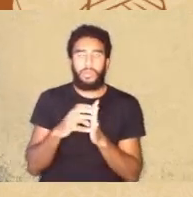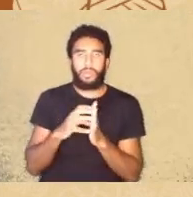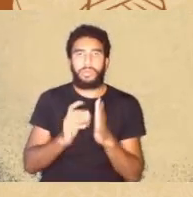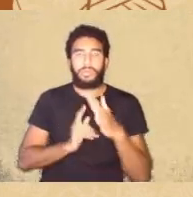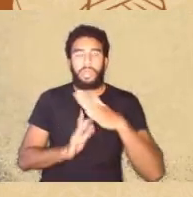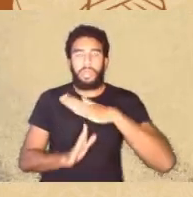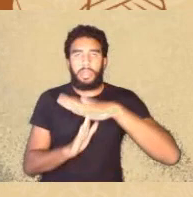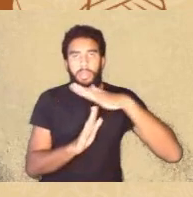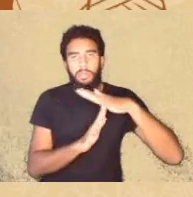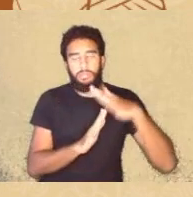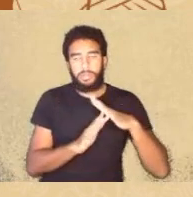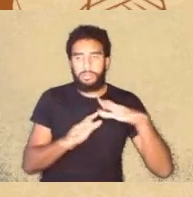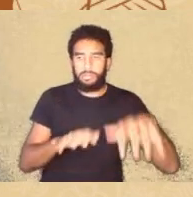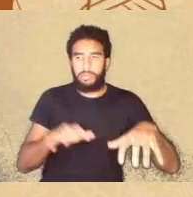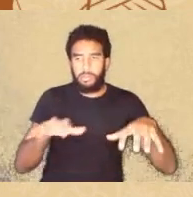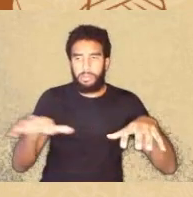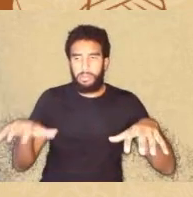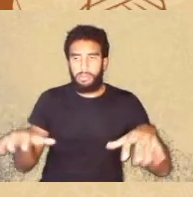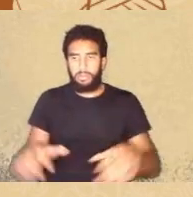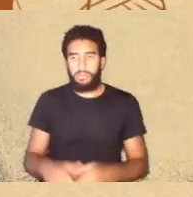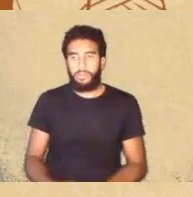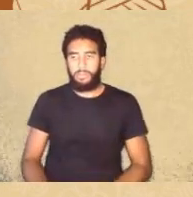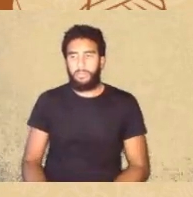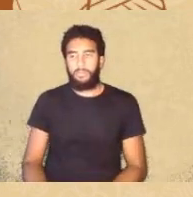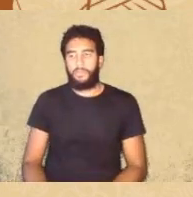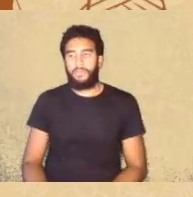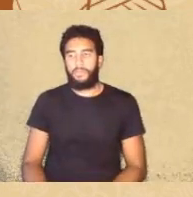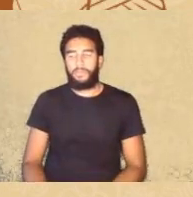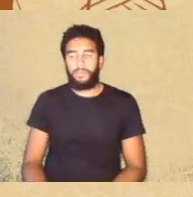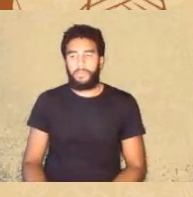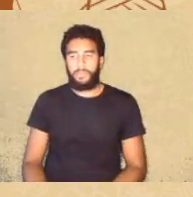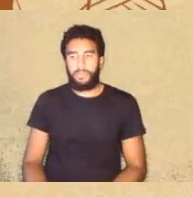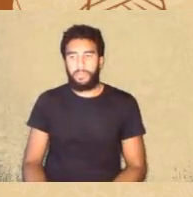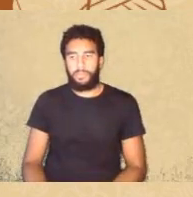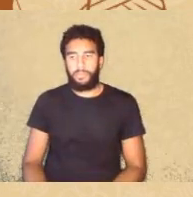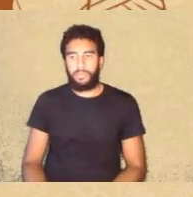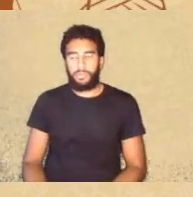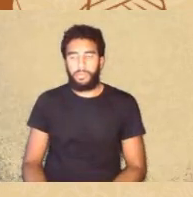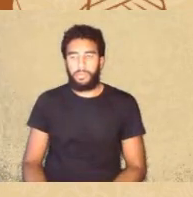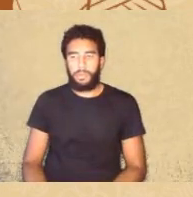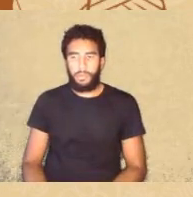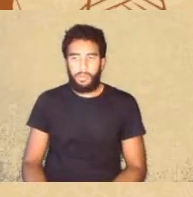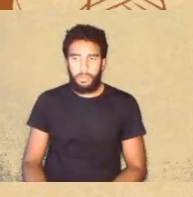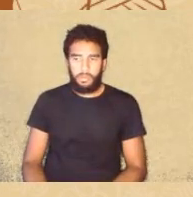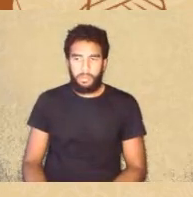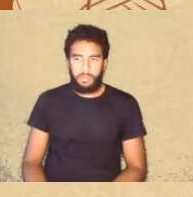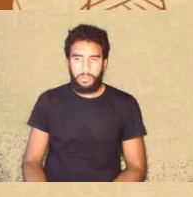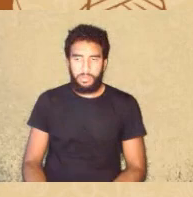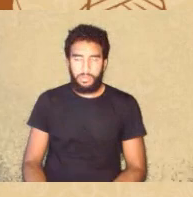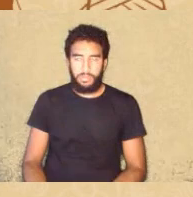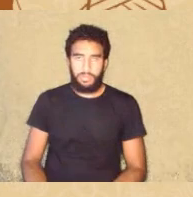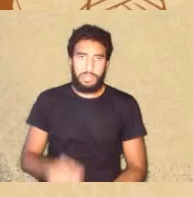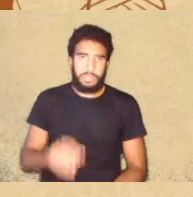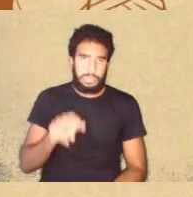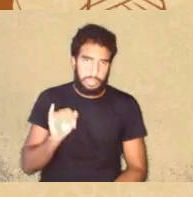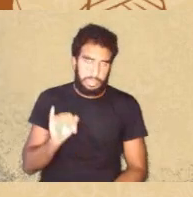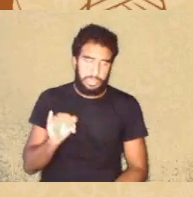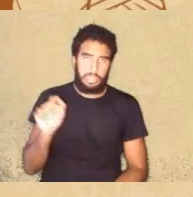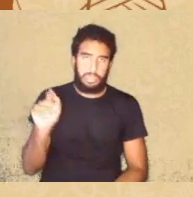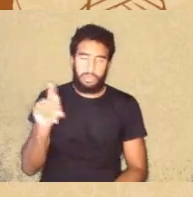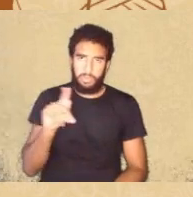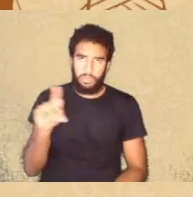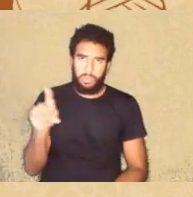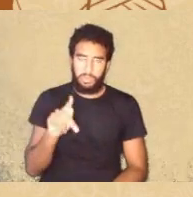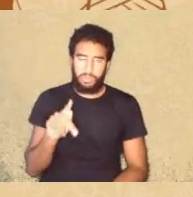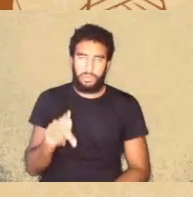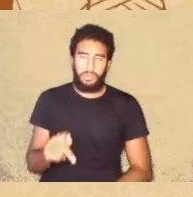departamento, diminui o número de vagas e aí você não consegue aplicar ação afirmativa, quando é corpo docente. Então, como